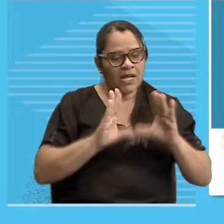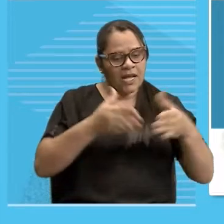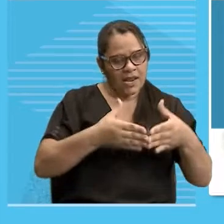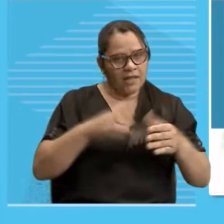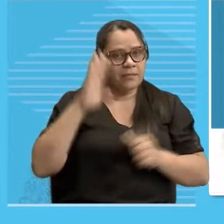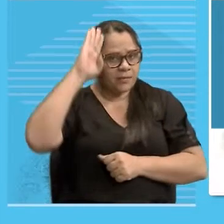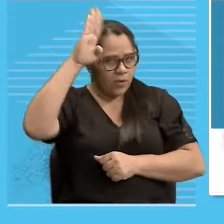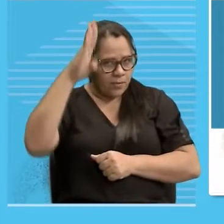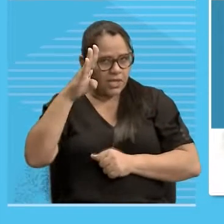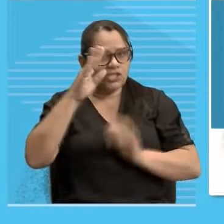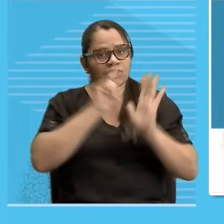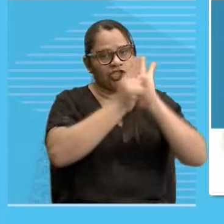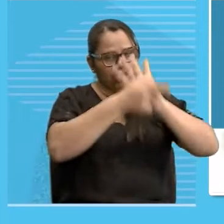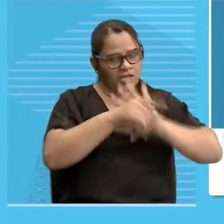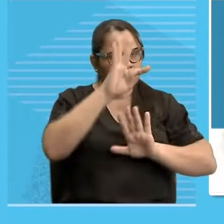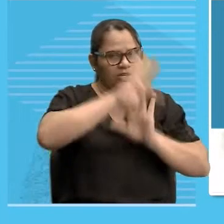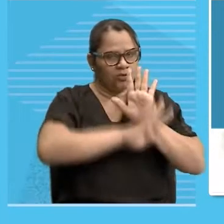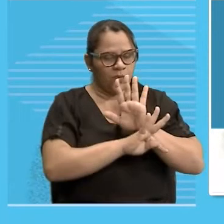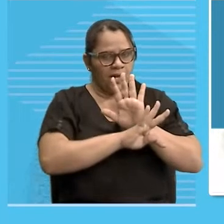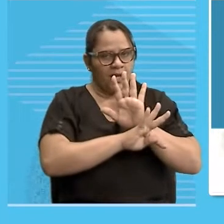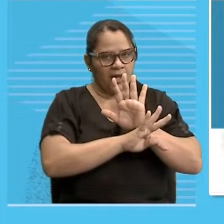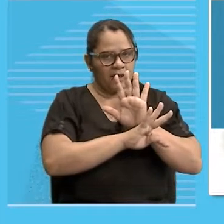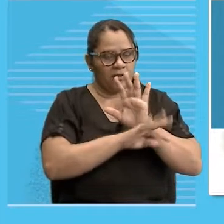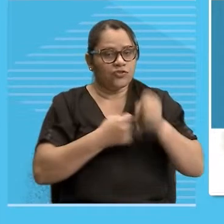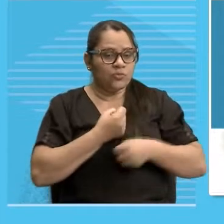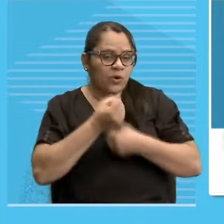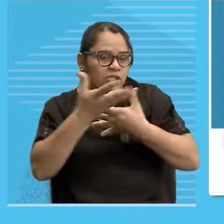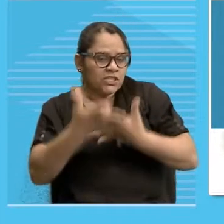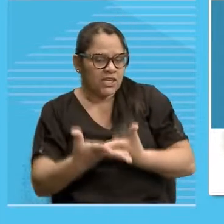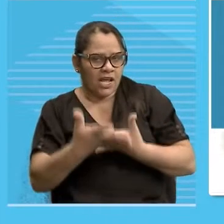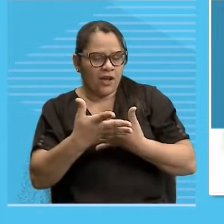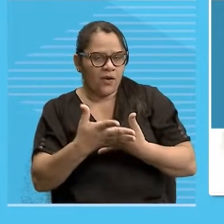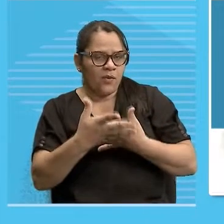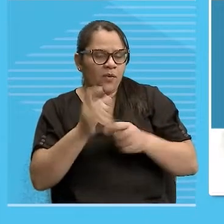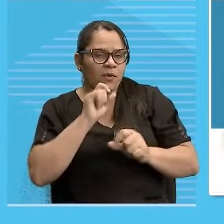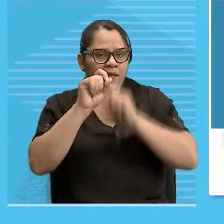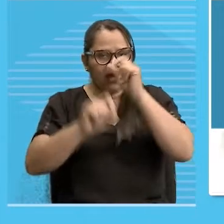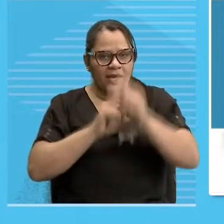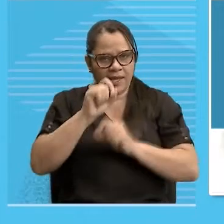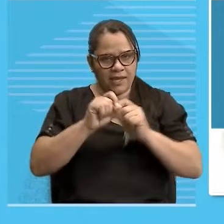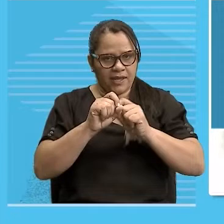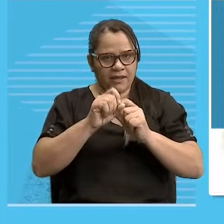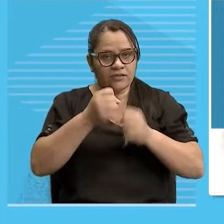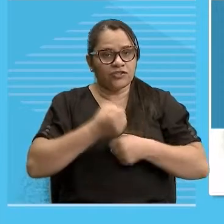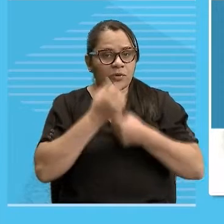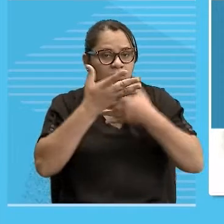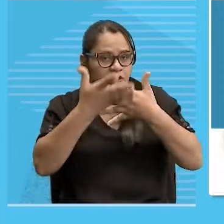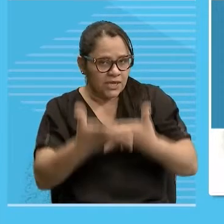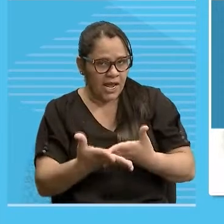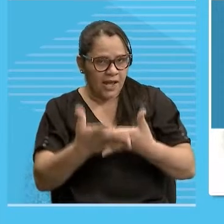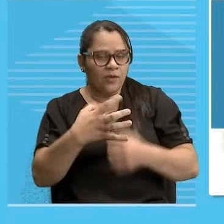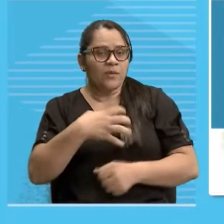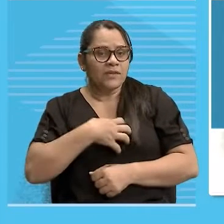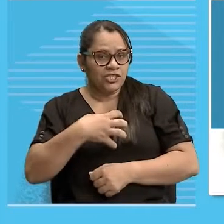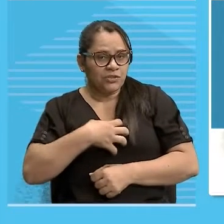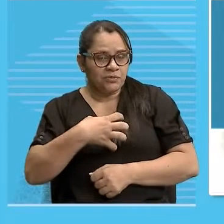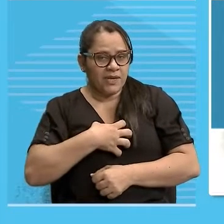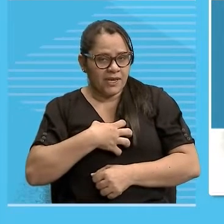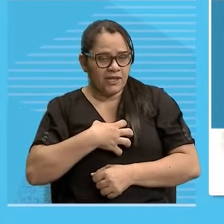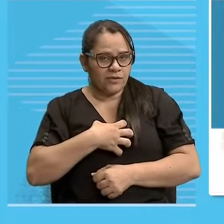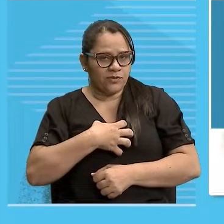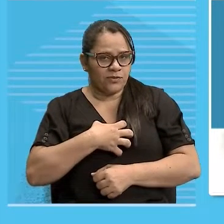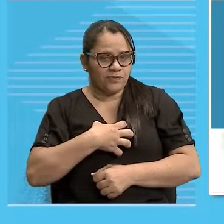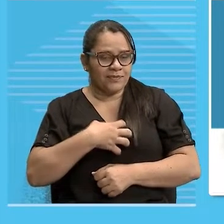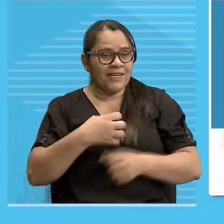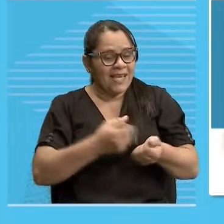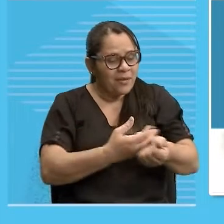em gêneros textuais de maior expressividade, de maior demonstração de sentimentos, estados